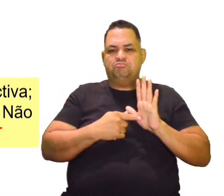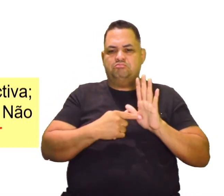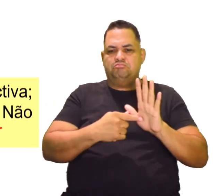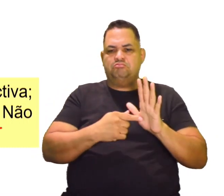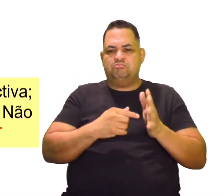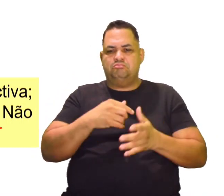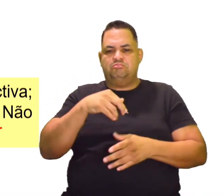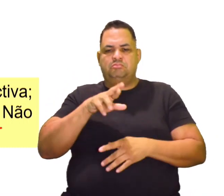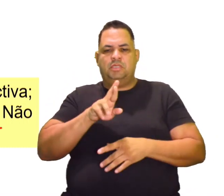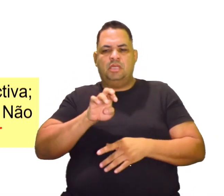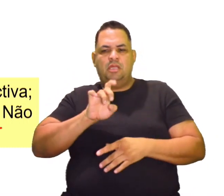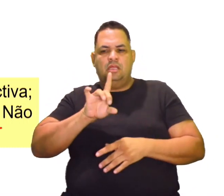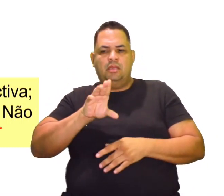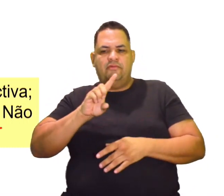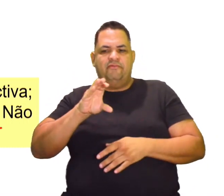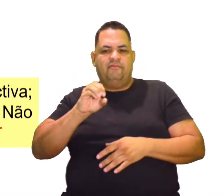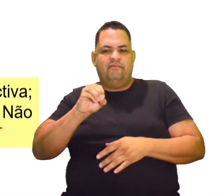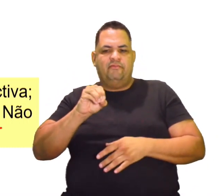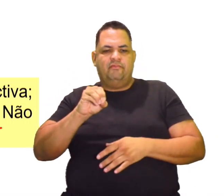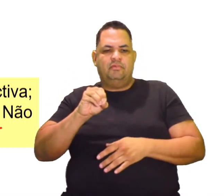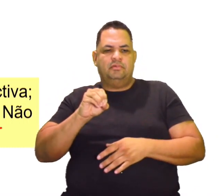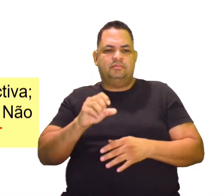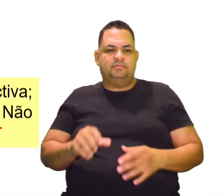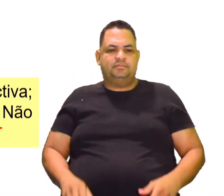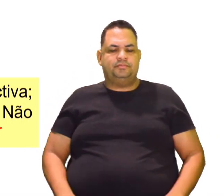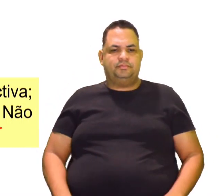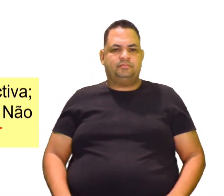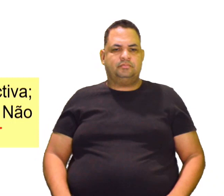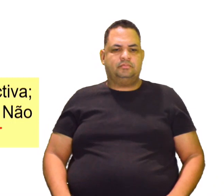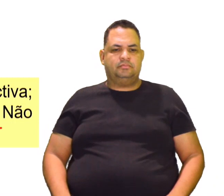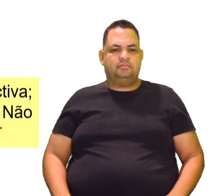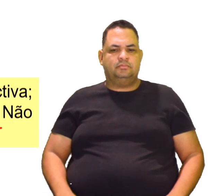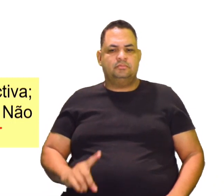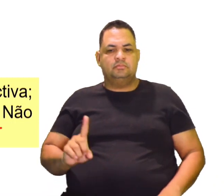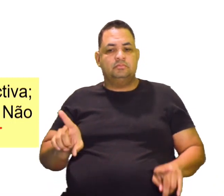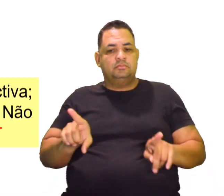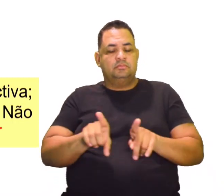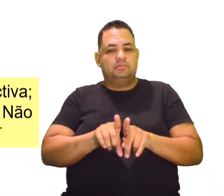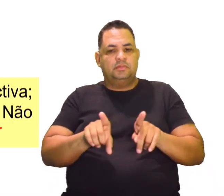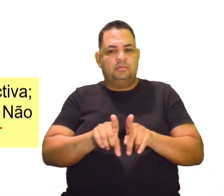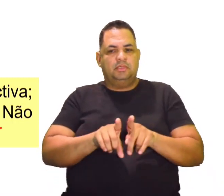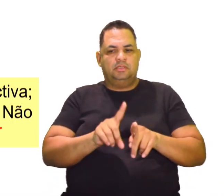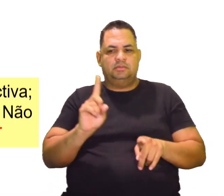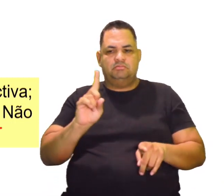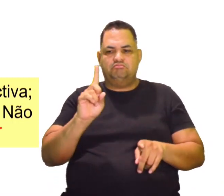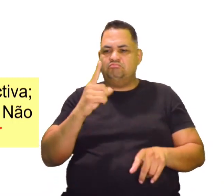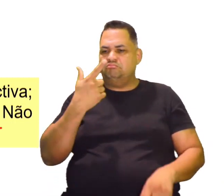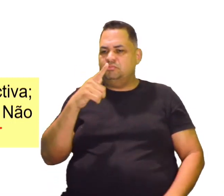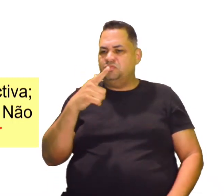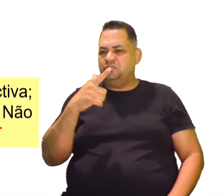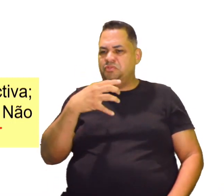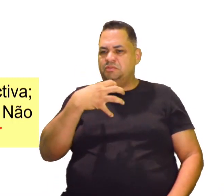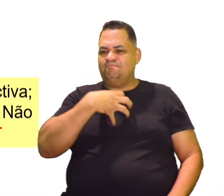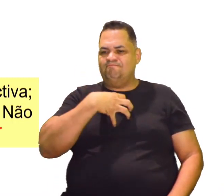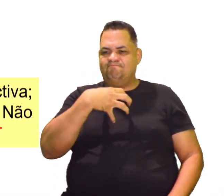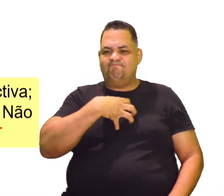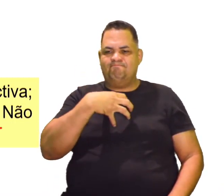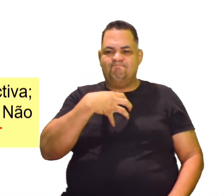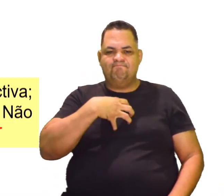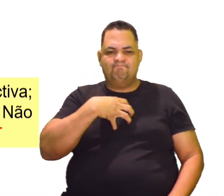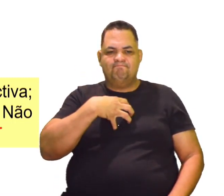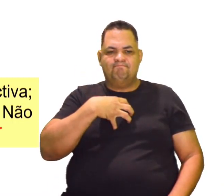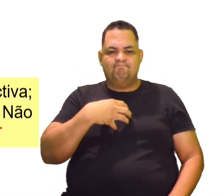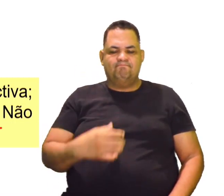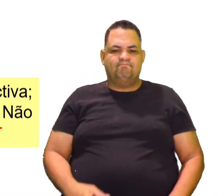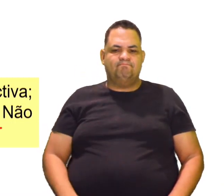do relevo, ou seja, não revelam sentimentos e também não